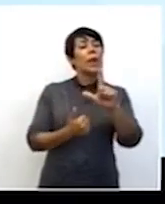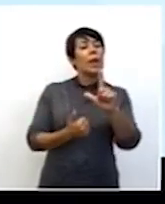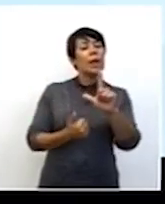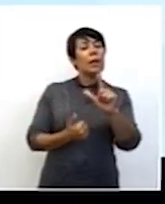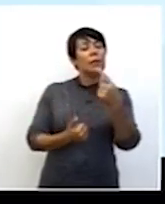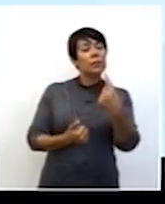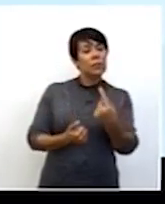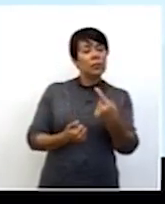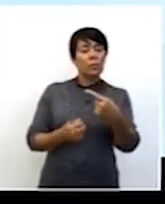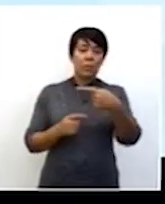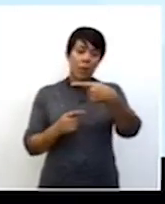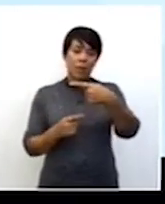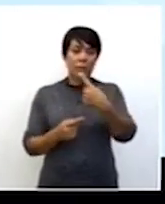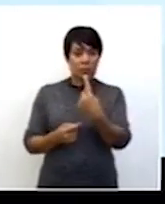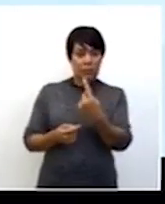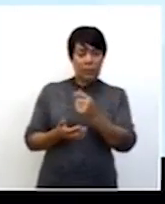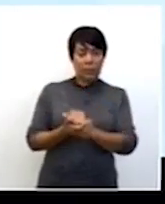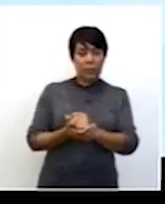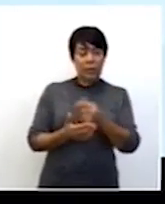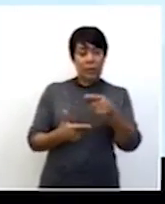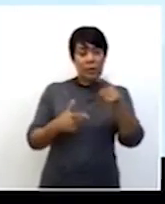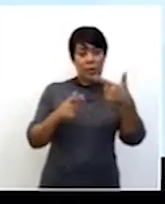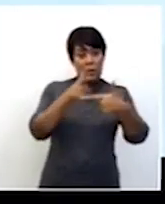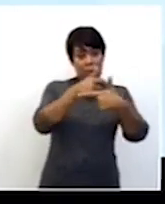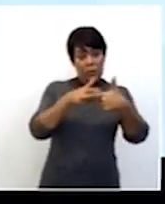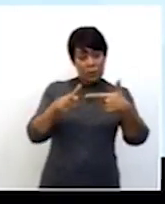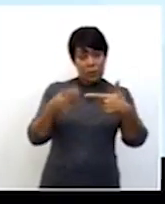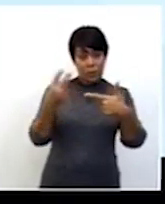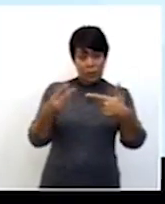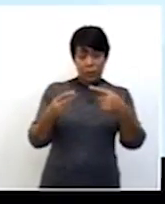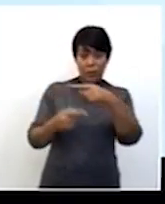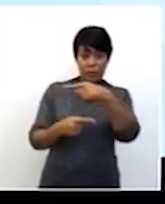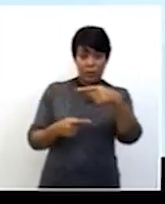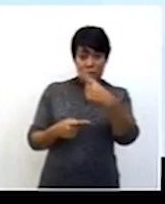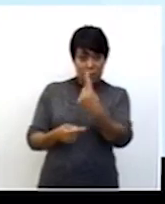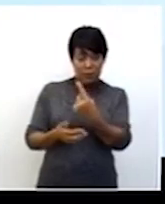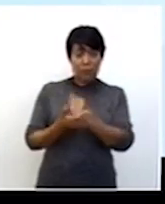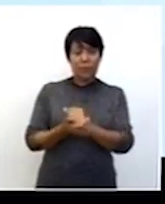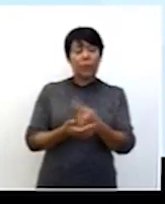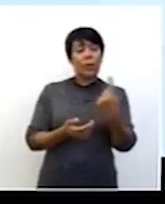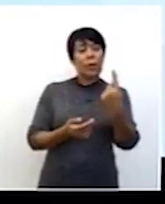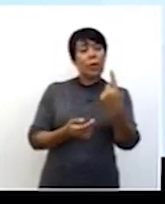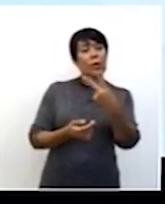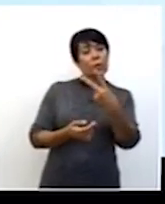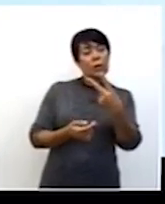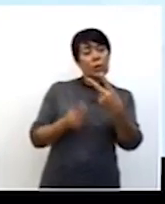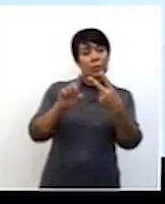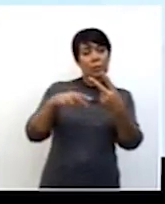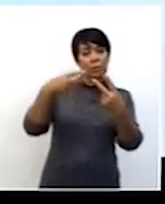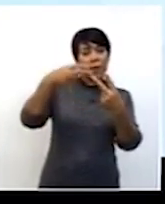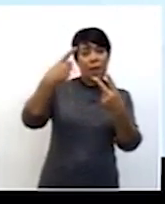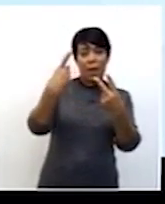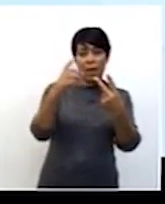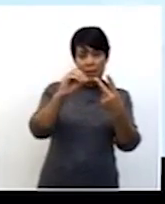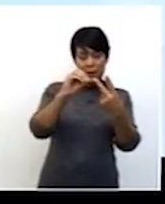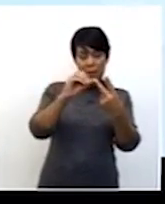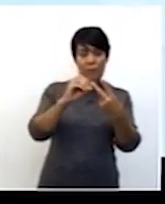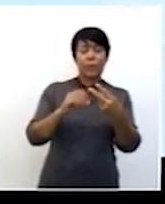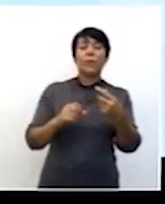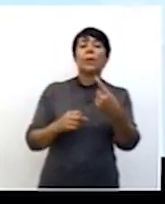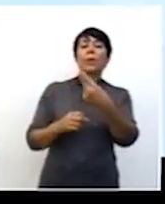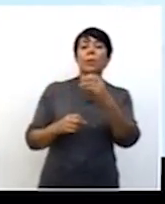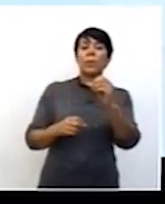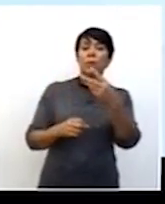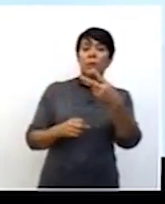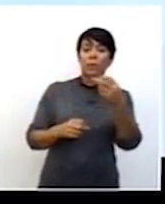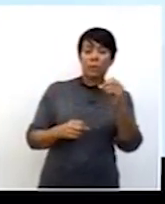décima, menos 1, dividido por 2 menos 1. 2 a décima é 1024. 2 menos 1